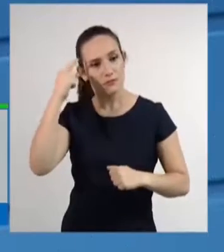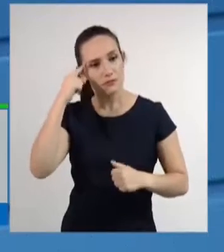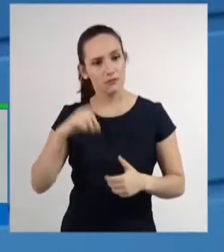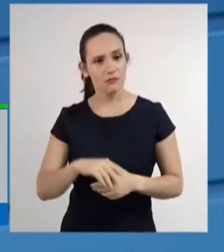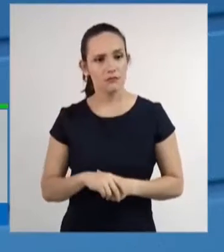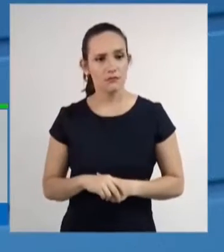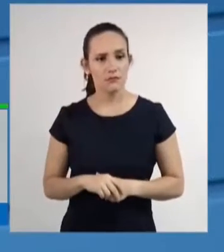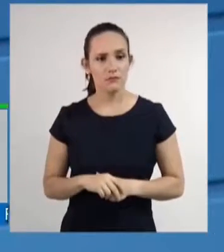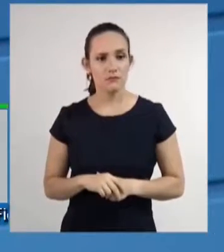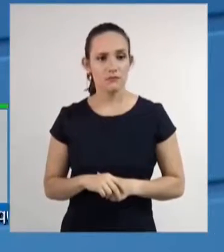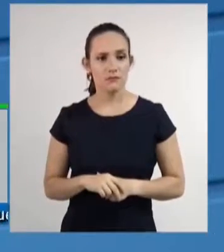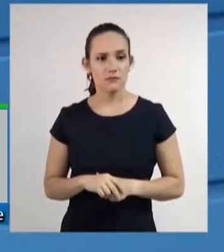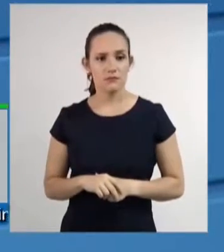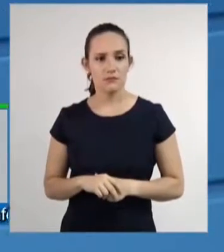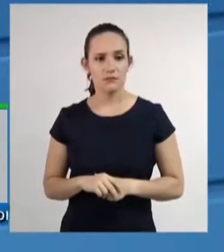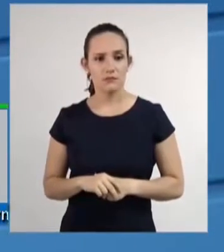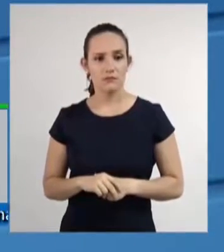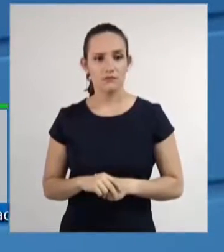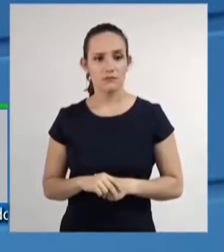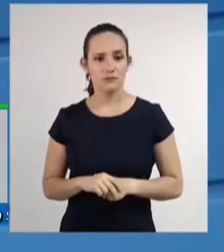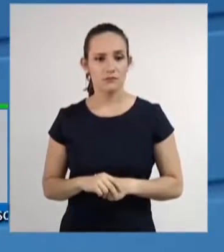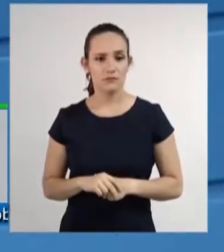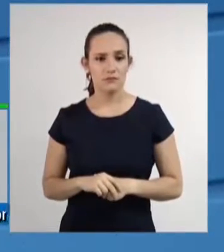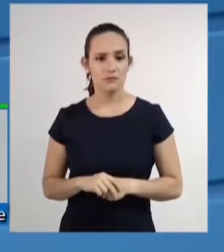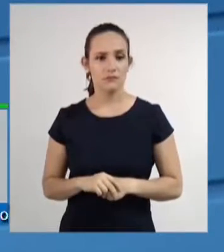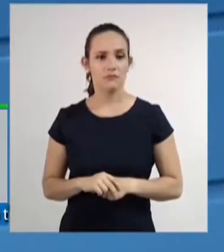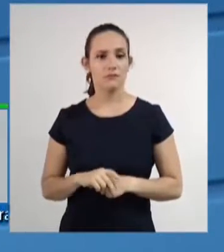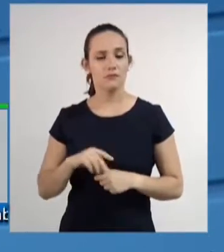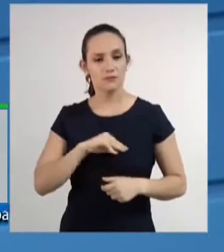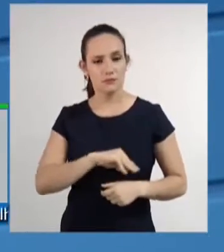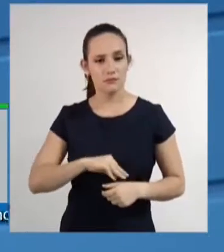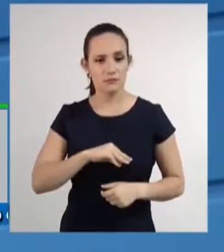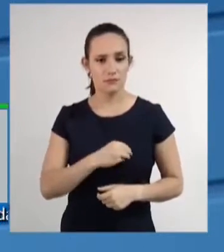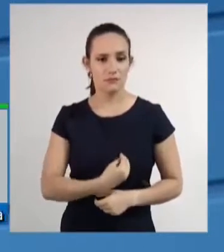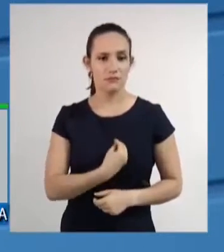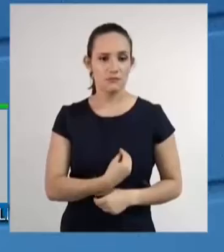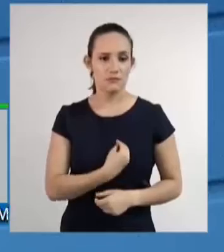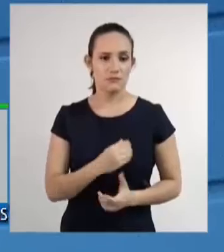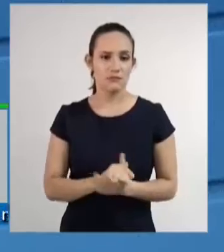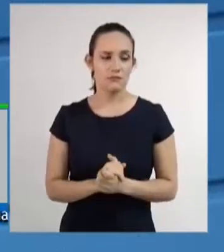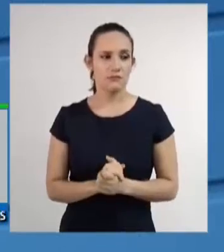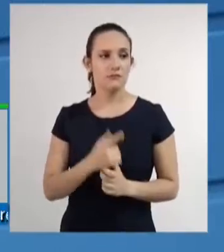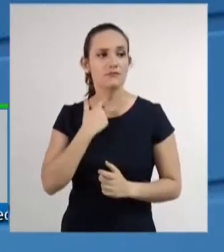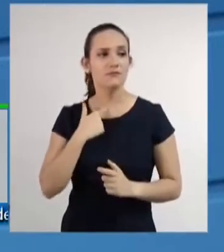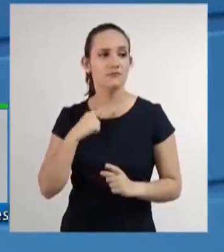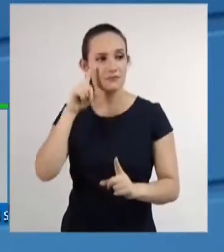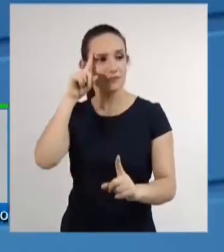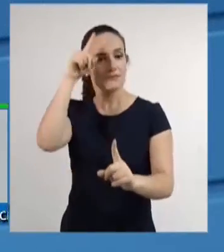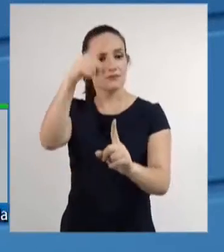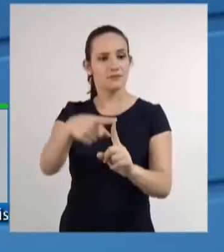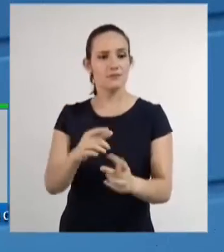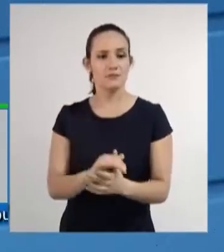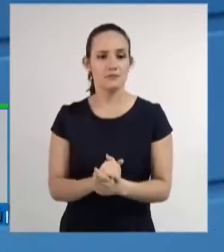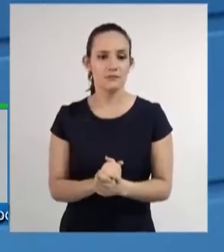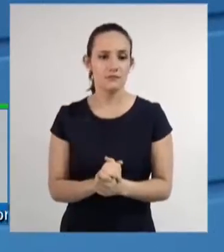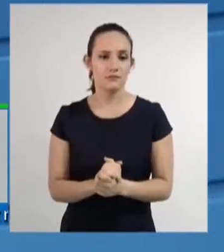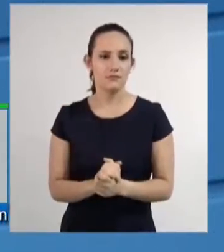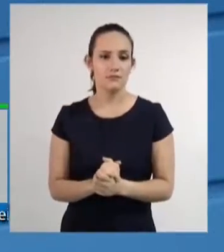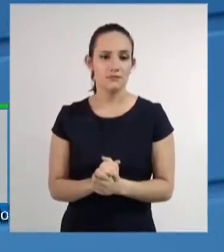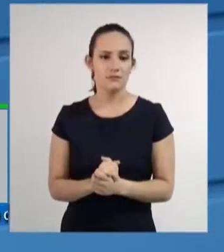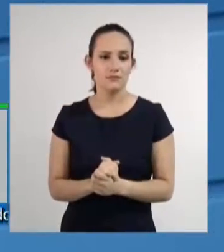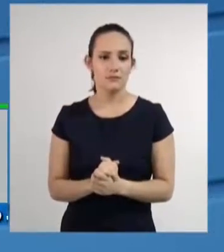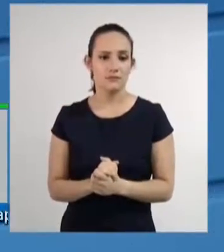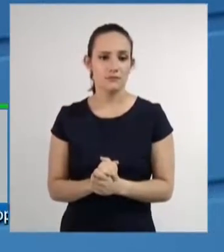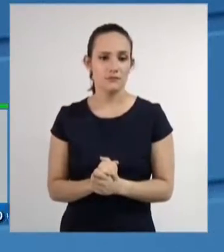que incutam no jovem senso de missão na vida, ambição de ser alguém.